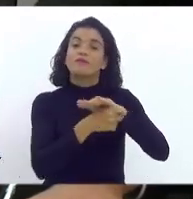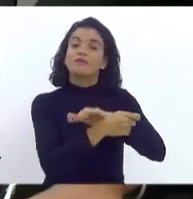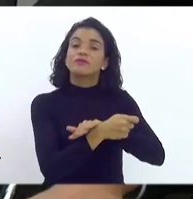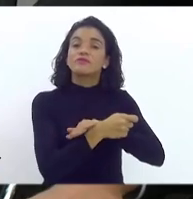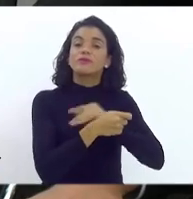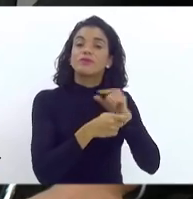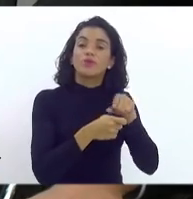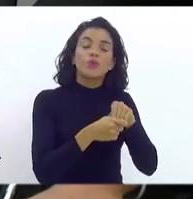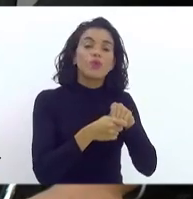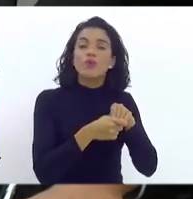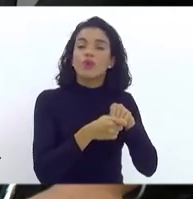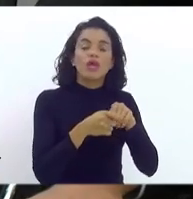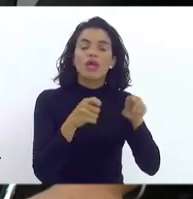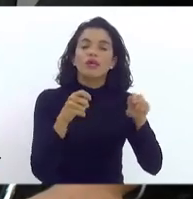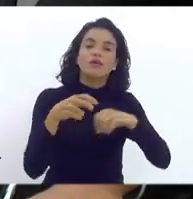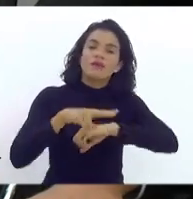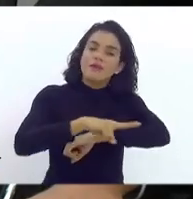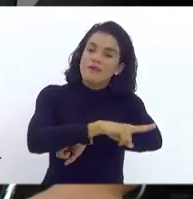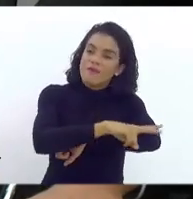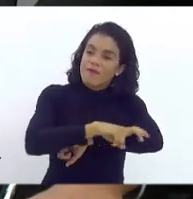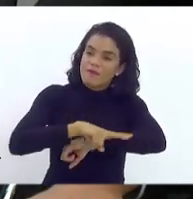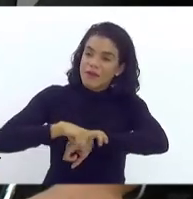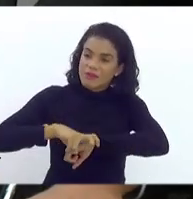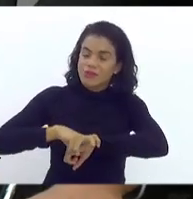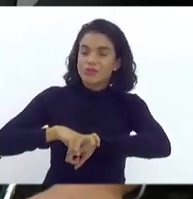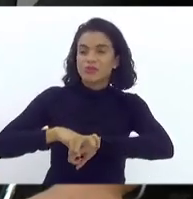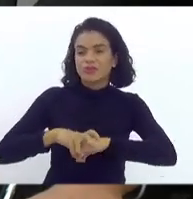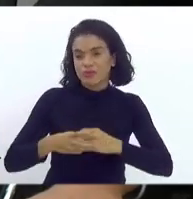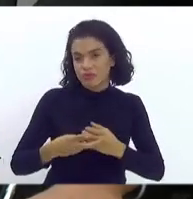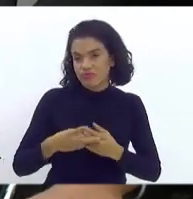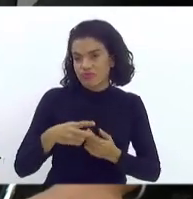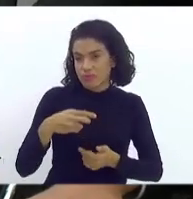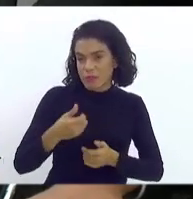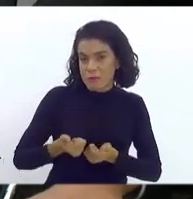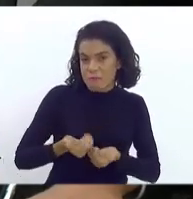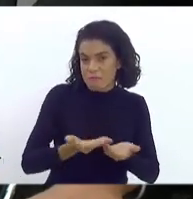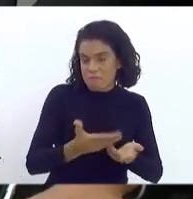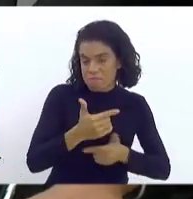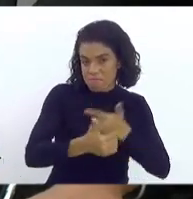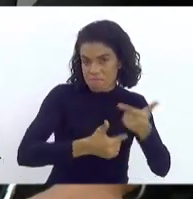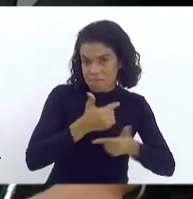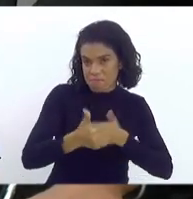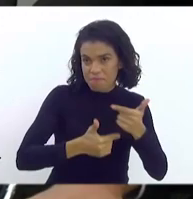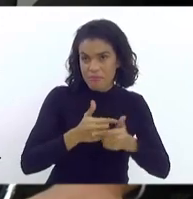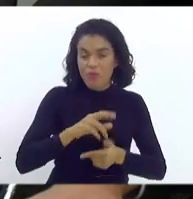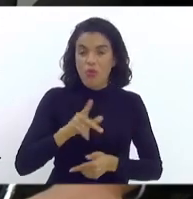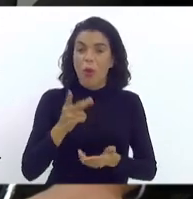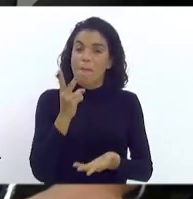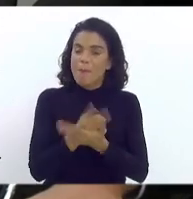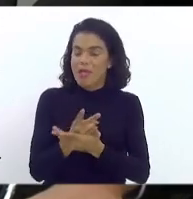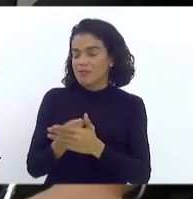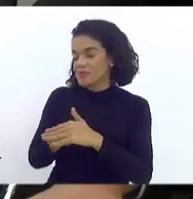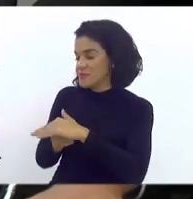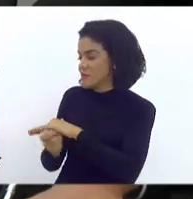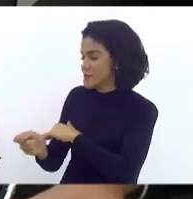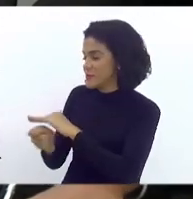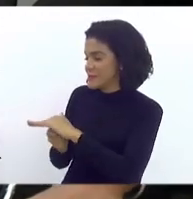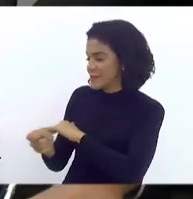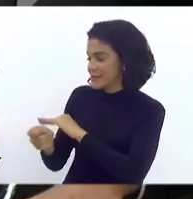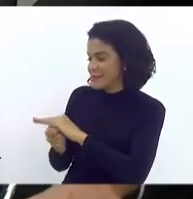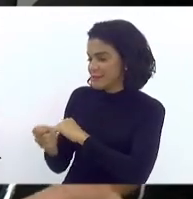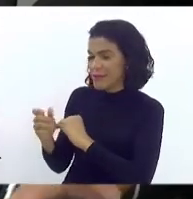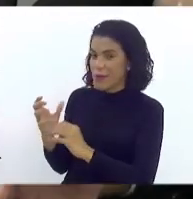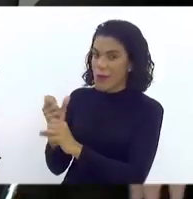em infraestrutura de prestação de serviços de concessão de gás. Não é o mesmo investimento, isso não